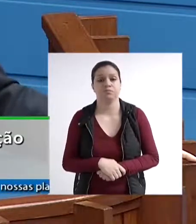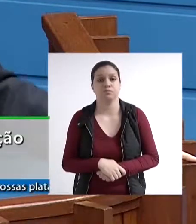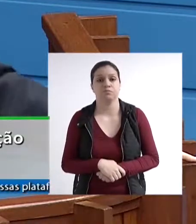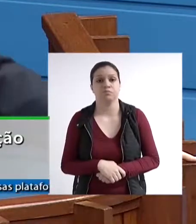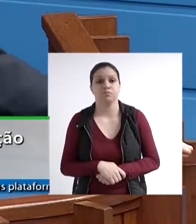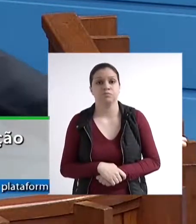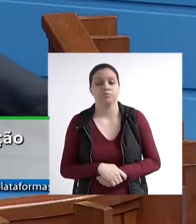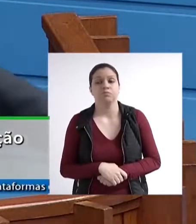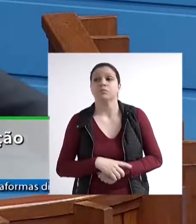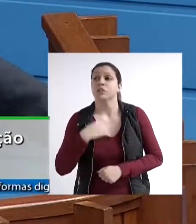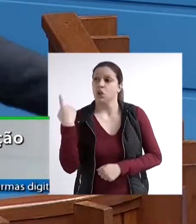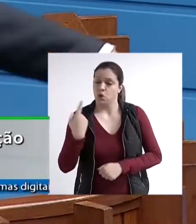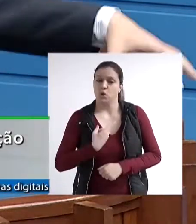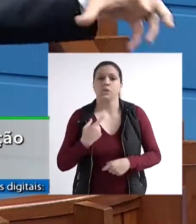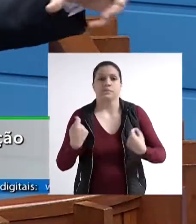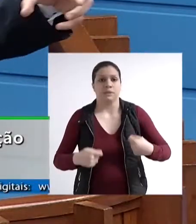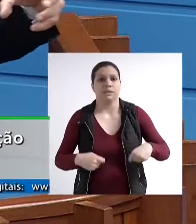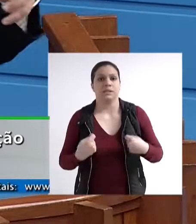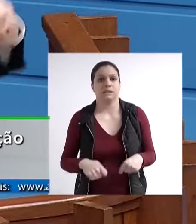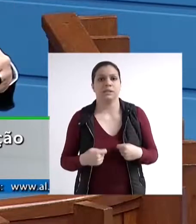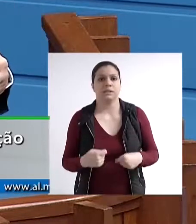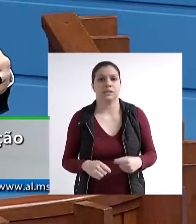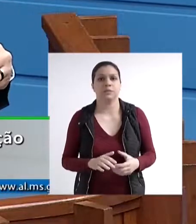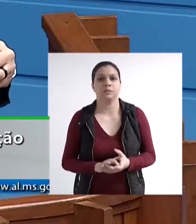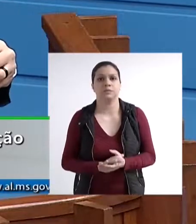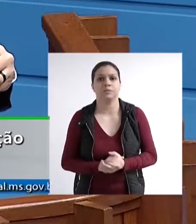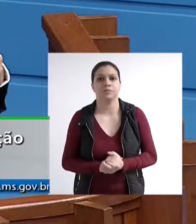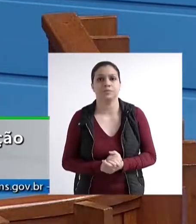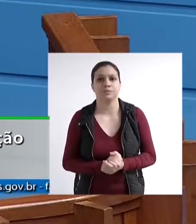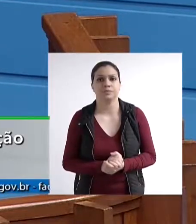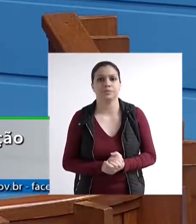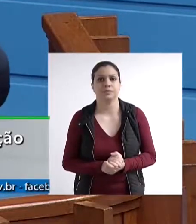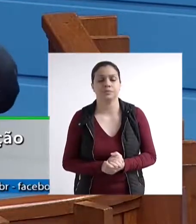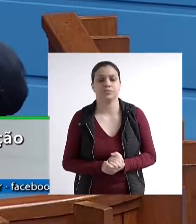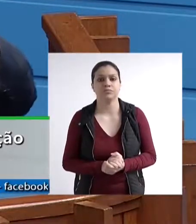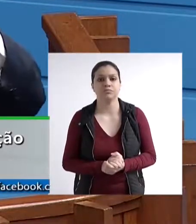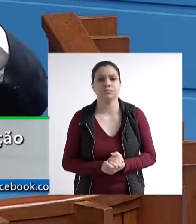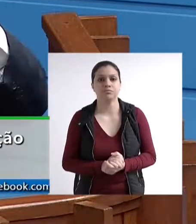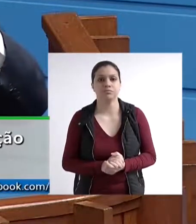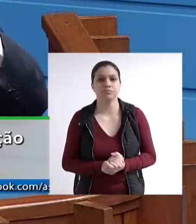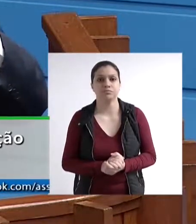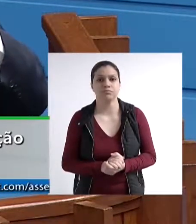encontrando. Nós precisamos deixar